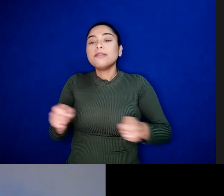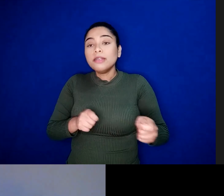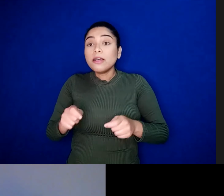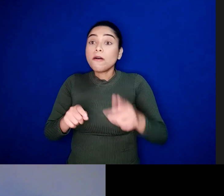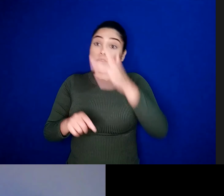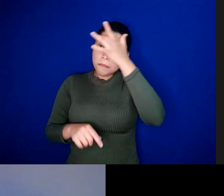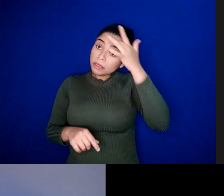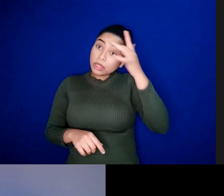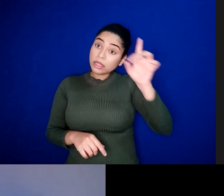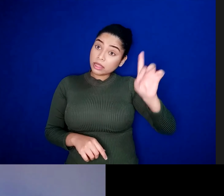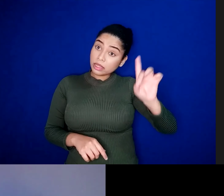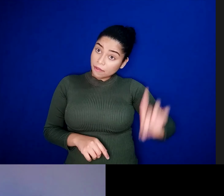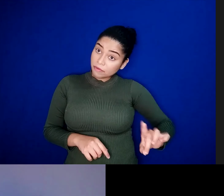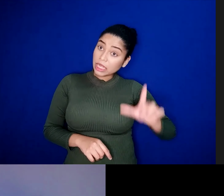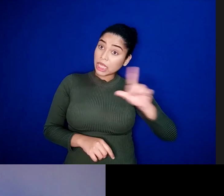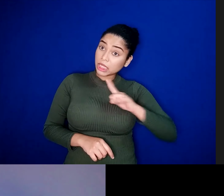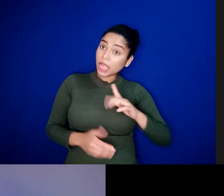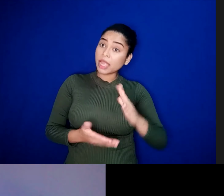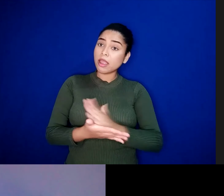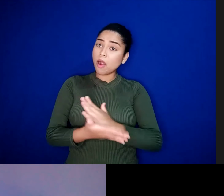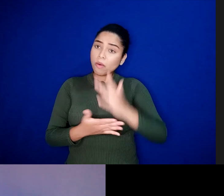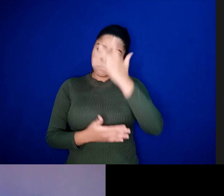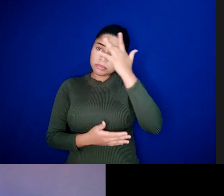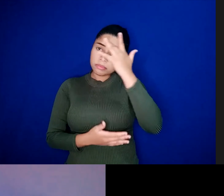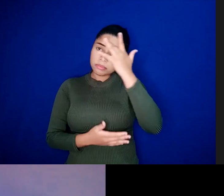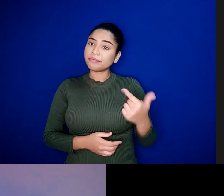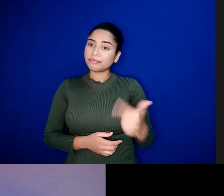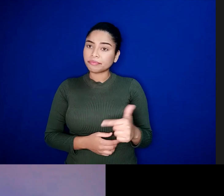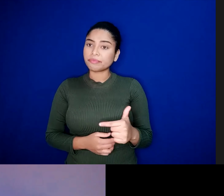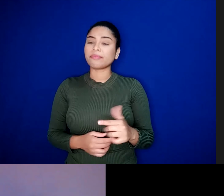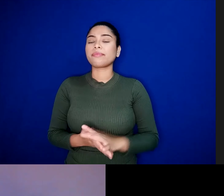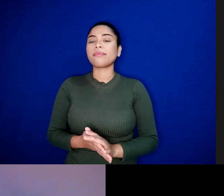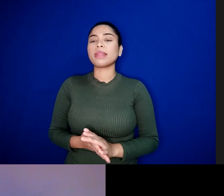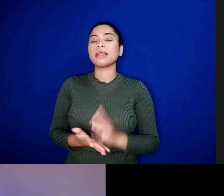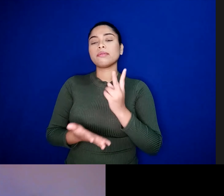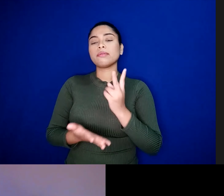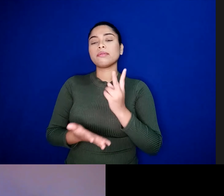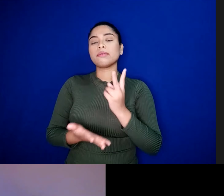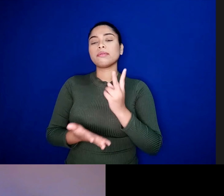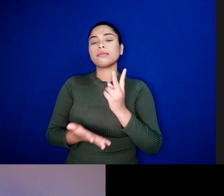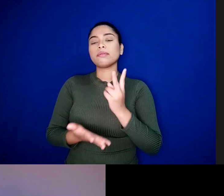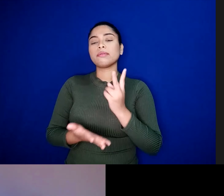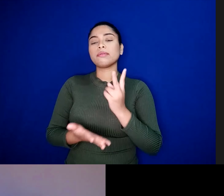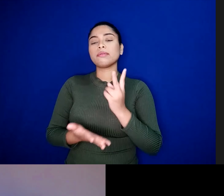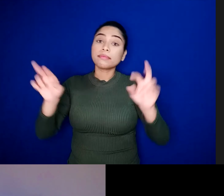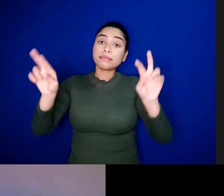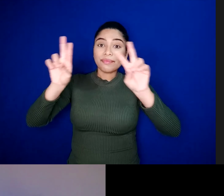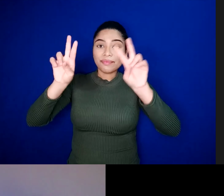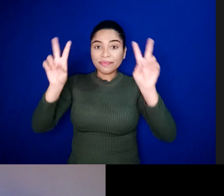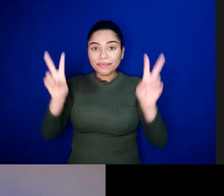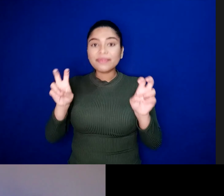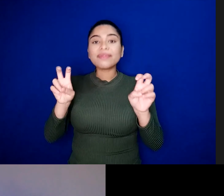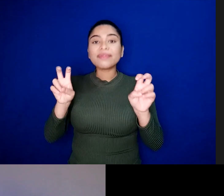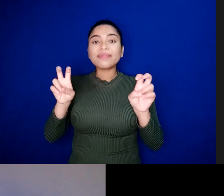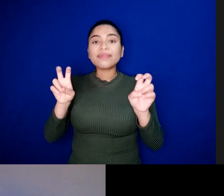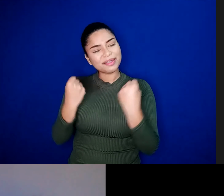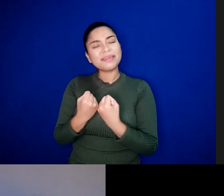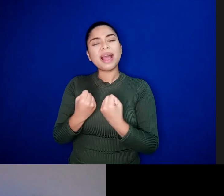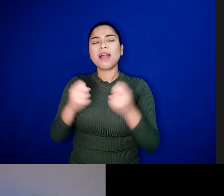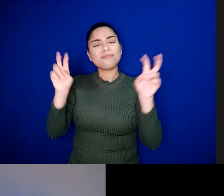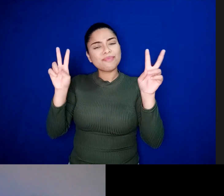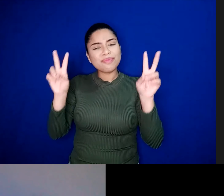pessoas com deficiência no começo nada só prestação que aí você fala também da do tema né Desse seminário né o